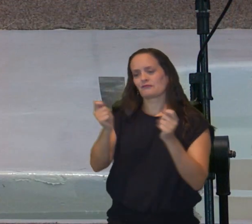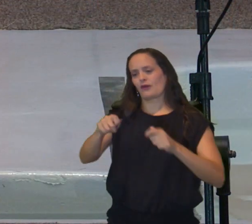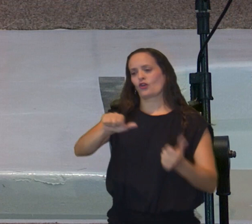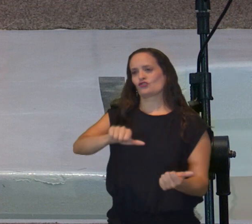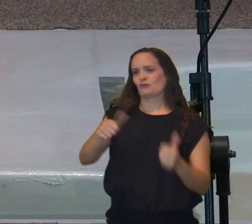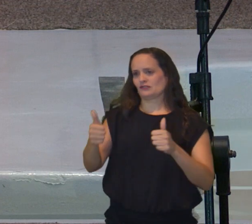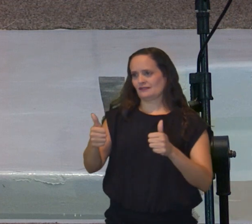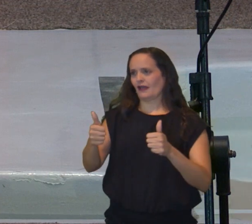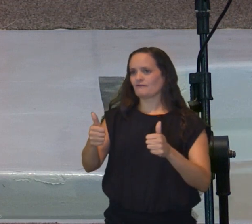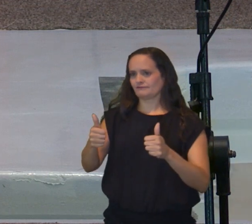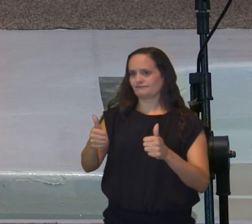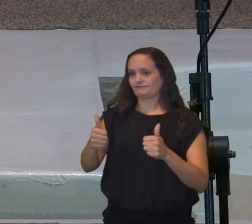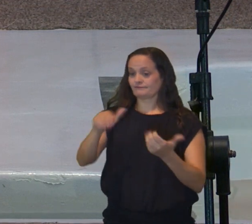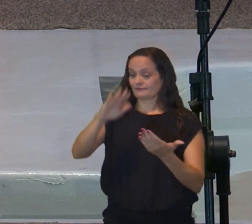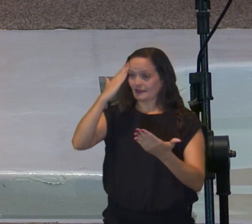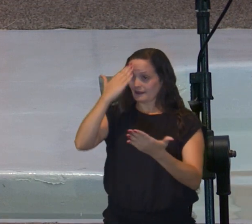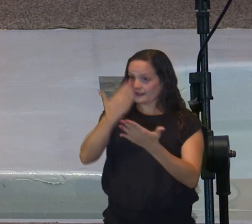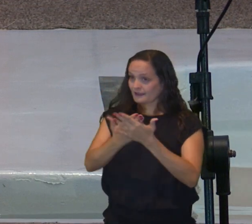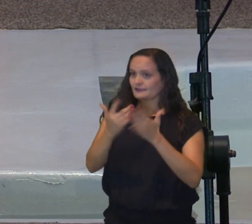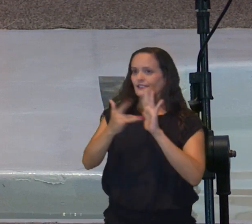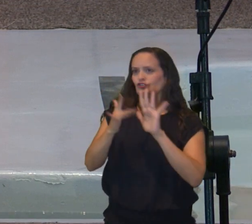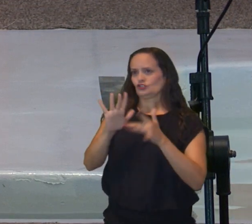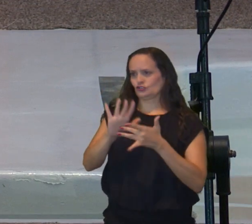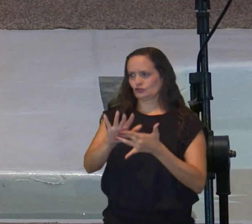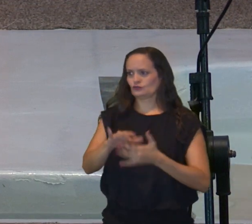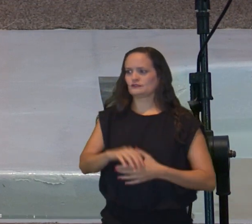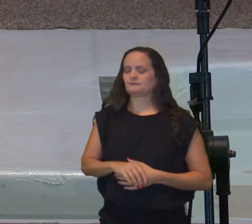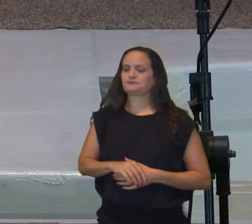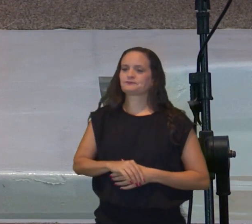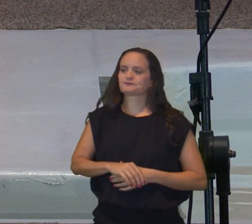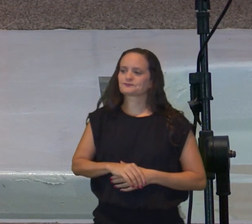batizamos aqueles que creem.